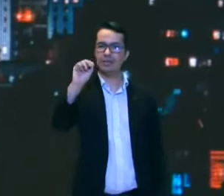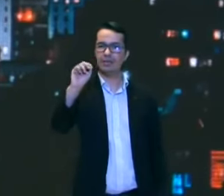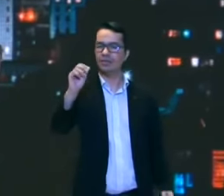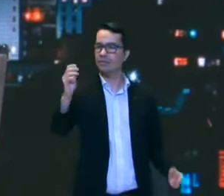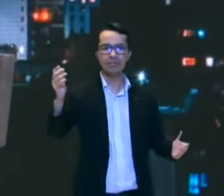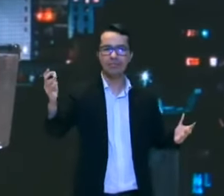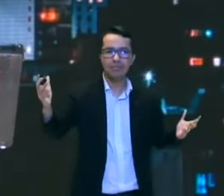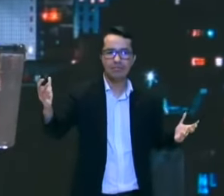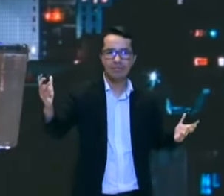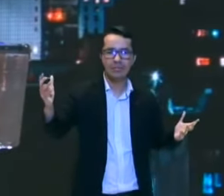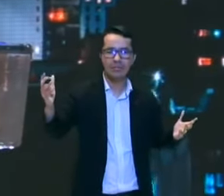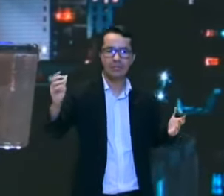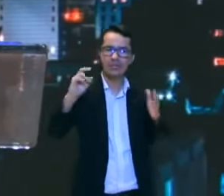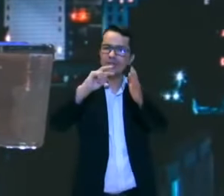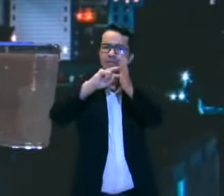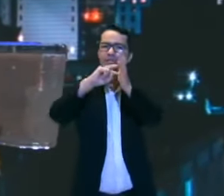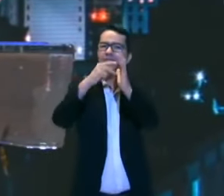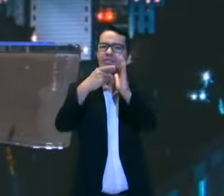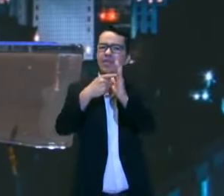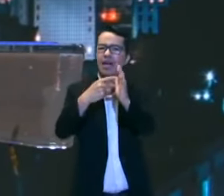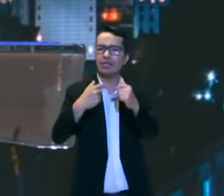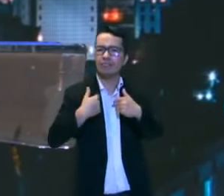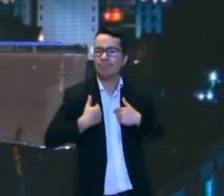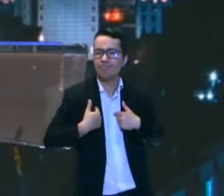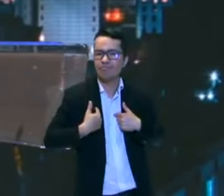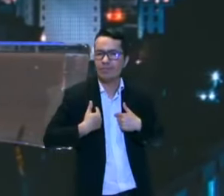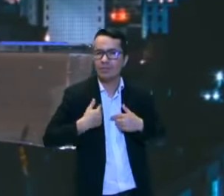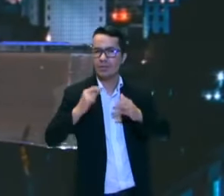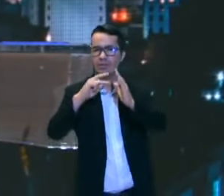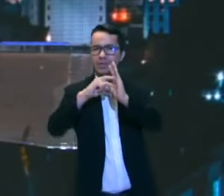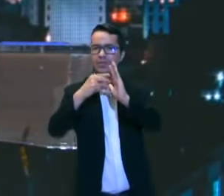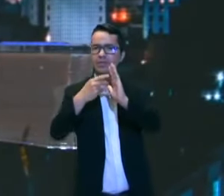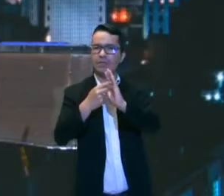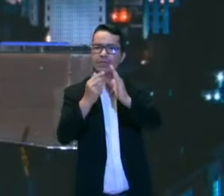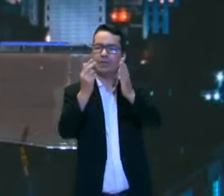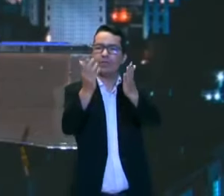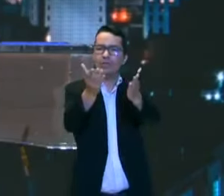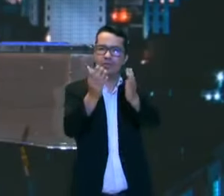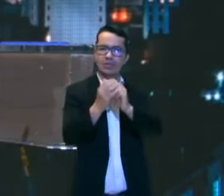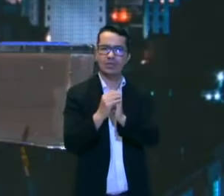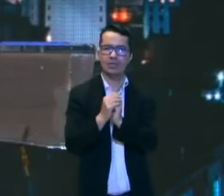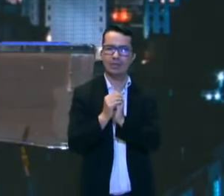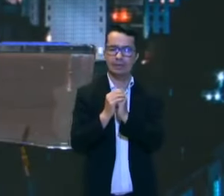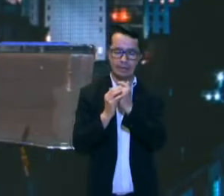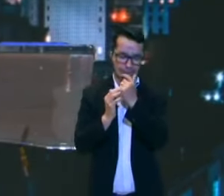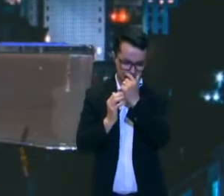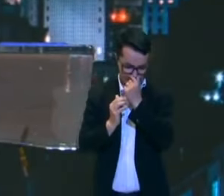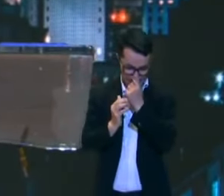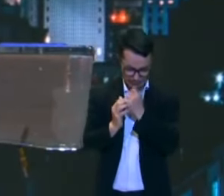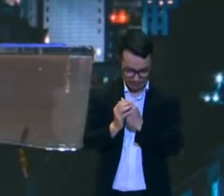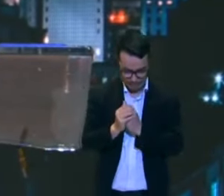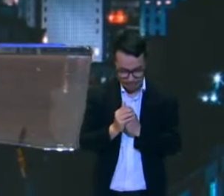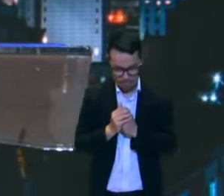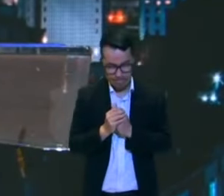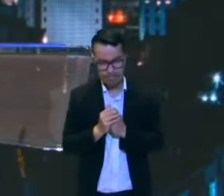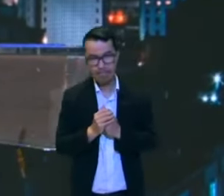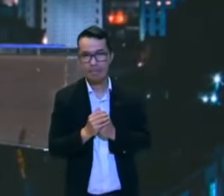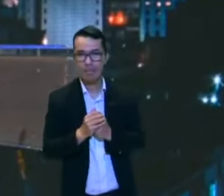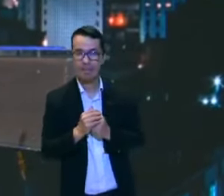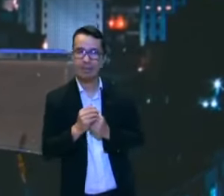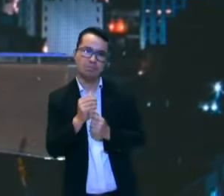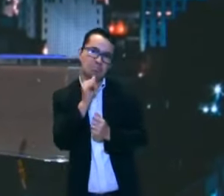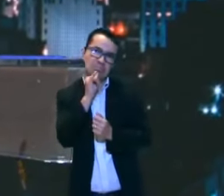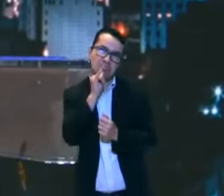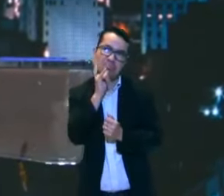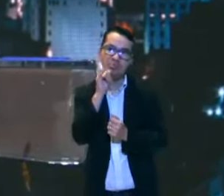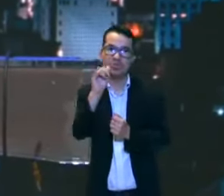representa espiritualmente? Para mim são 2 tipos de ação do inimigo. É pedra de ofensa